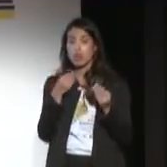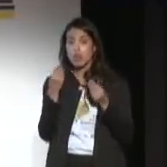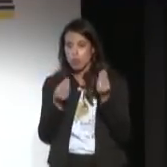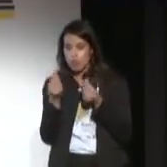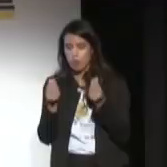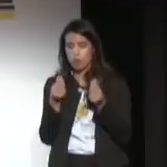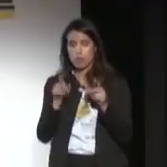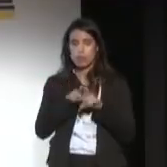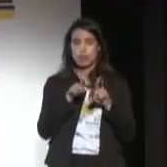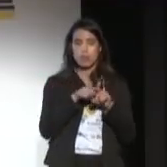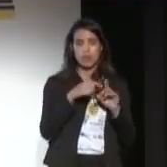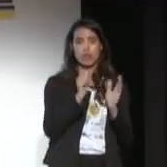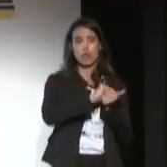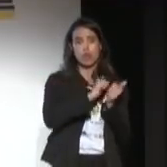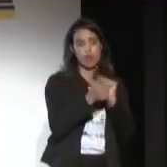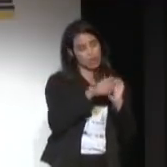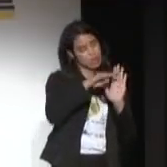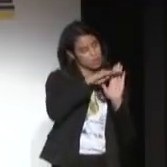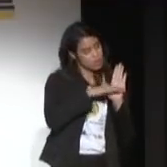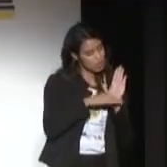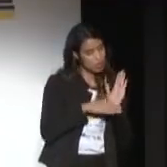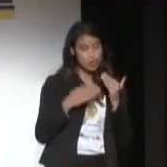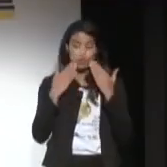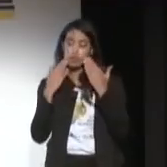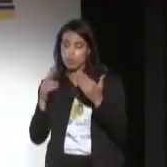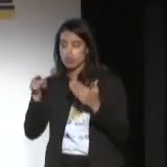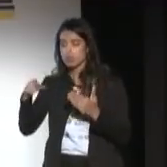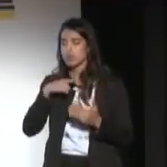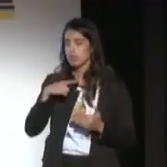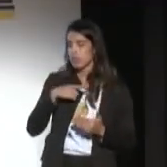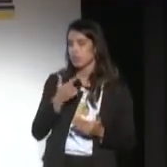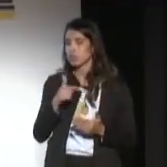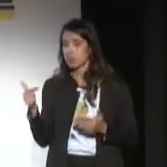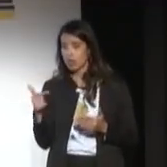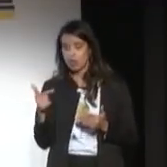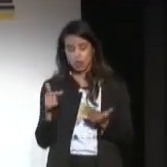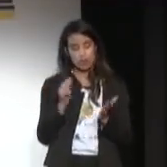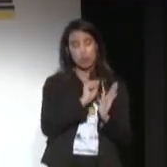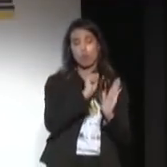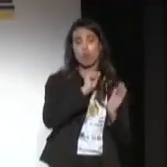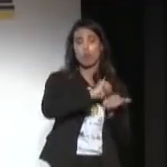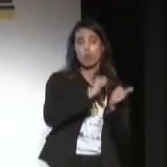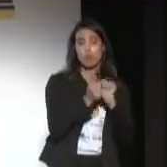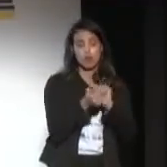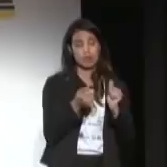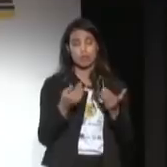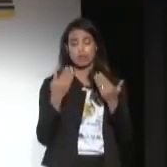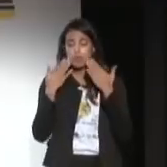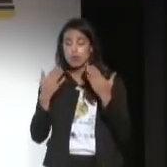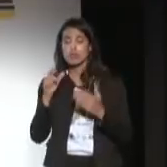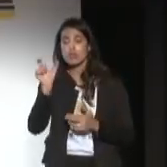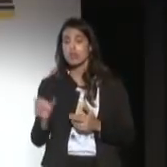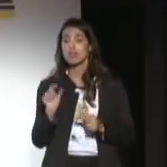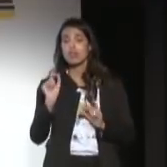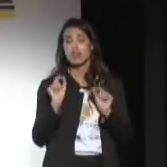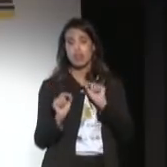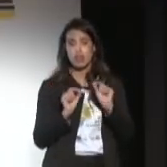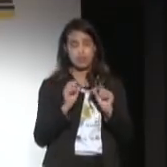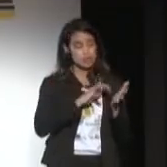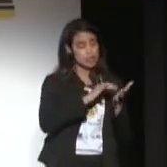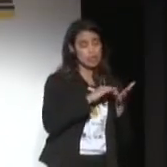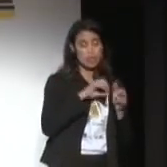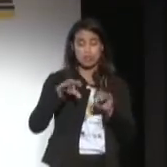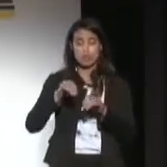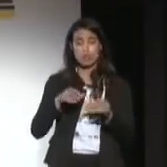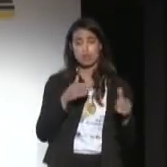de qualidade que teremos nesse processo? Quem vai dizer quais são esses indicadores? Como a Secretaria de Educação vai acompanhar esse